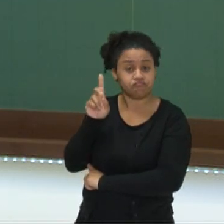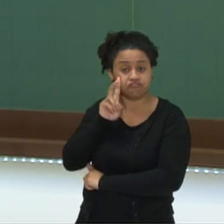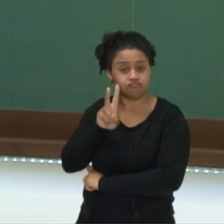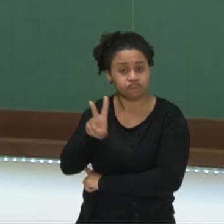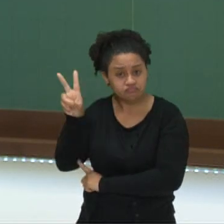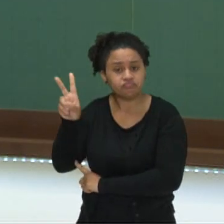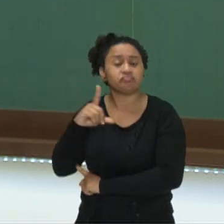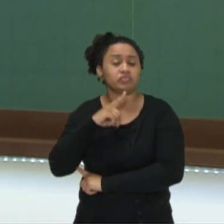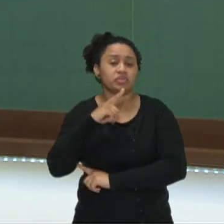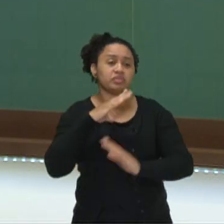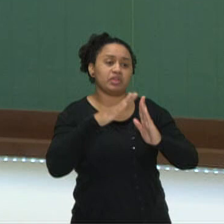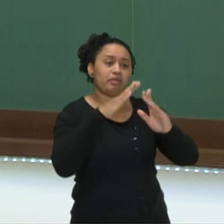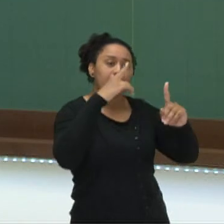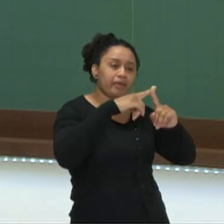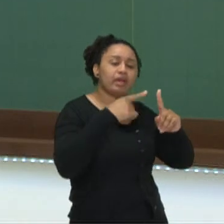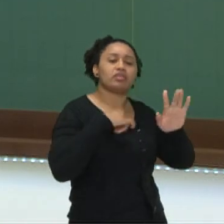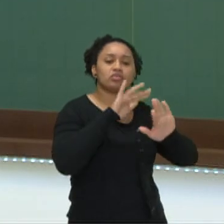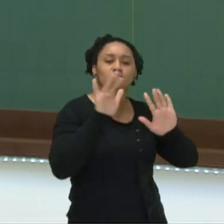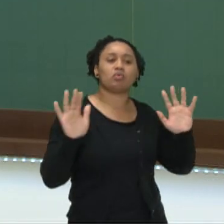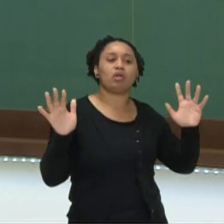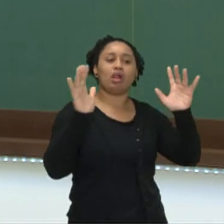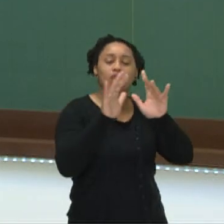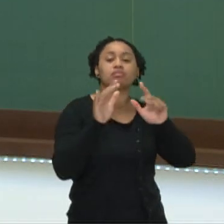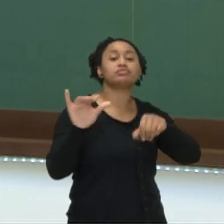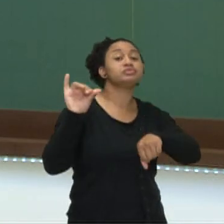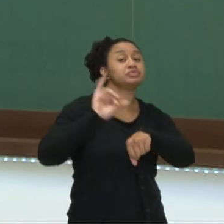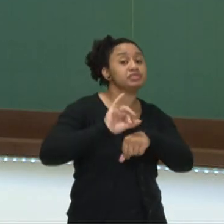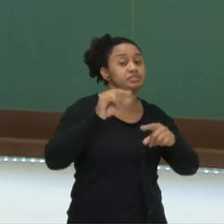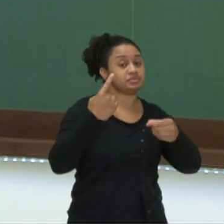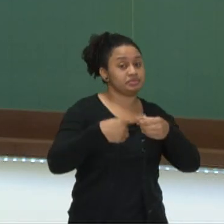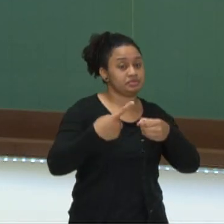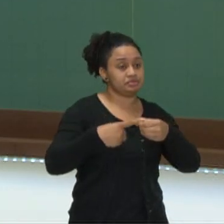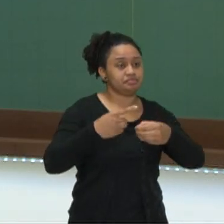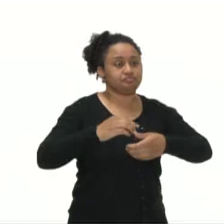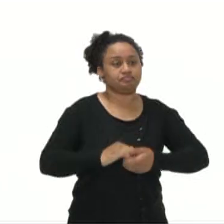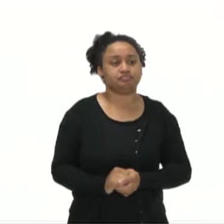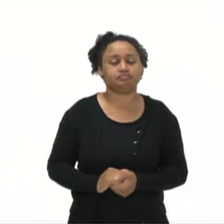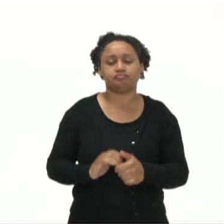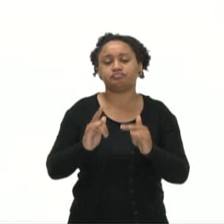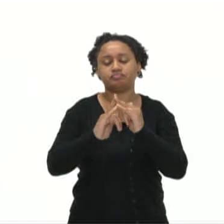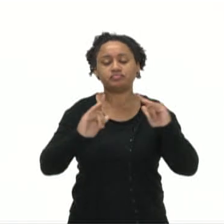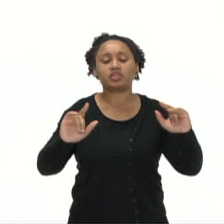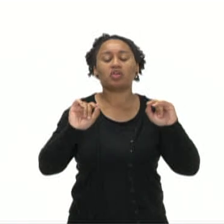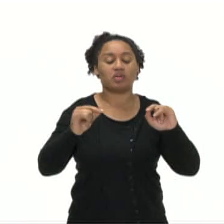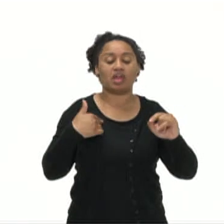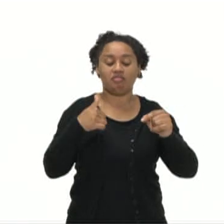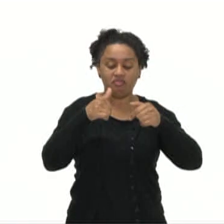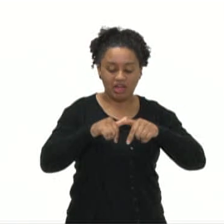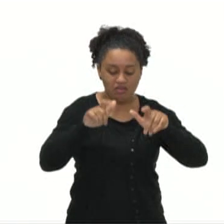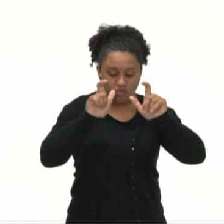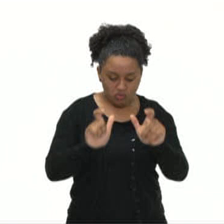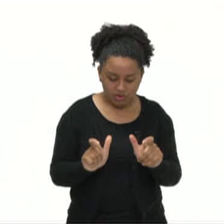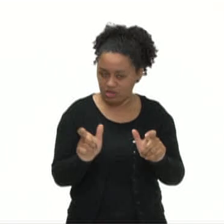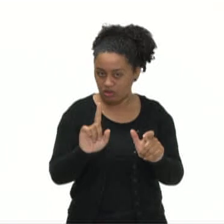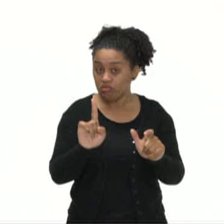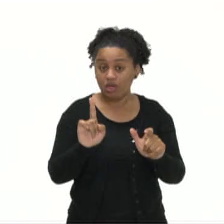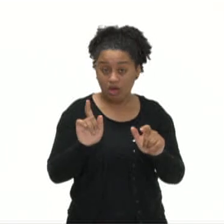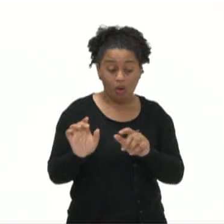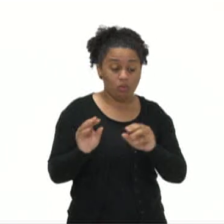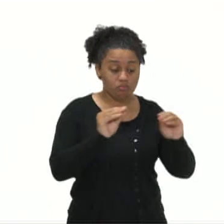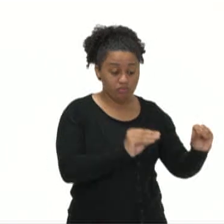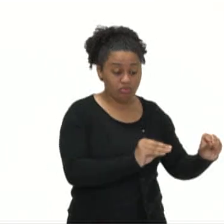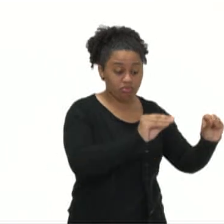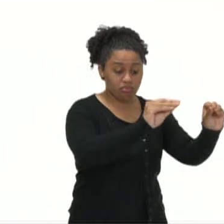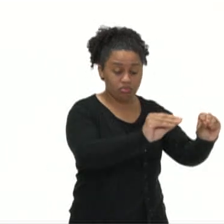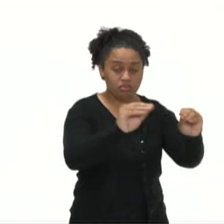centro da cidade. Então as feiras, pessoal, elas eram itinerantes. O que é itinerantes, né? Elas ficavam